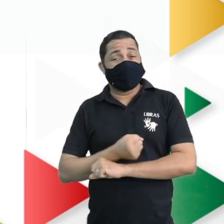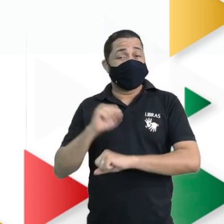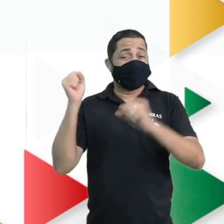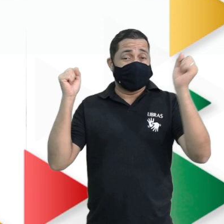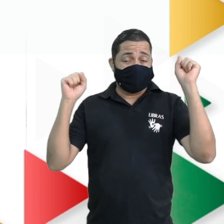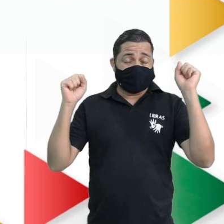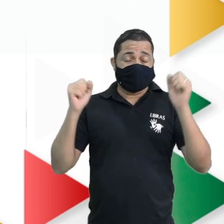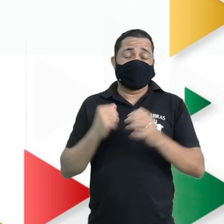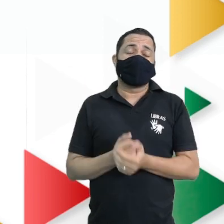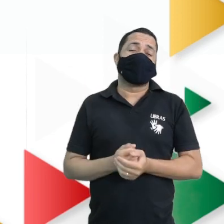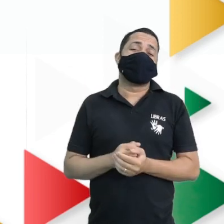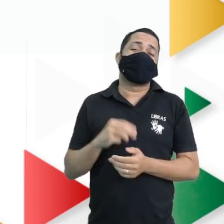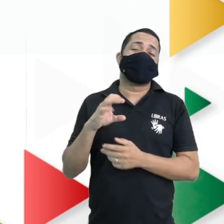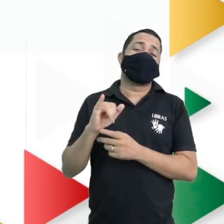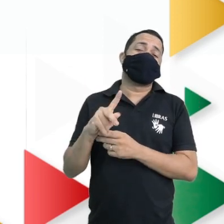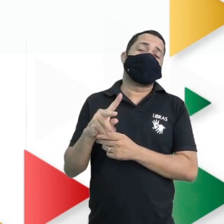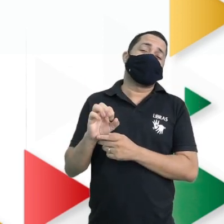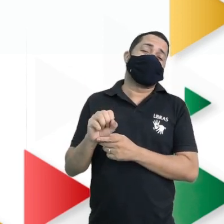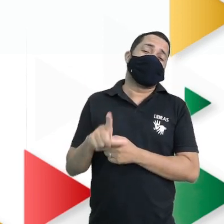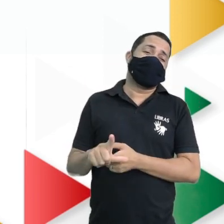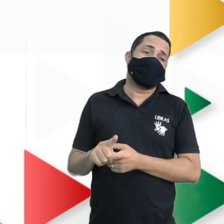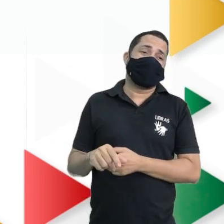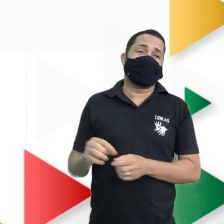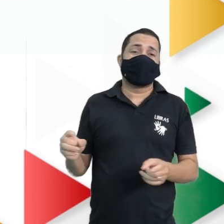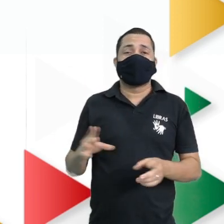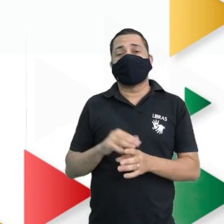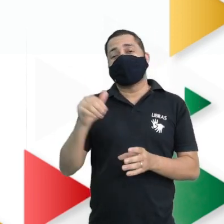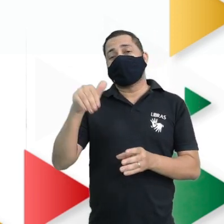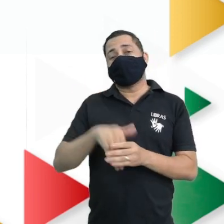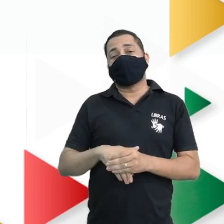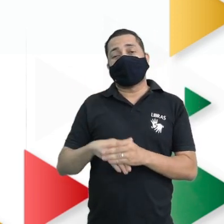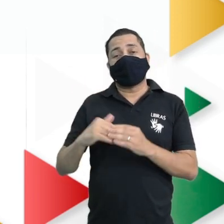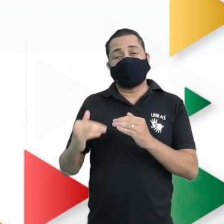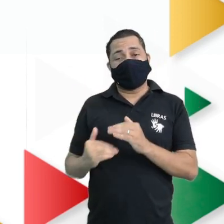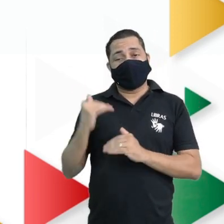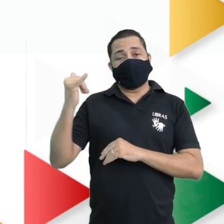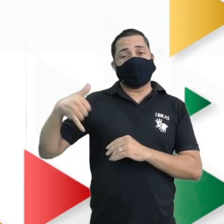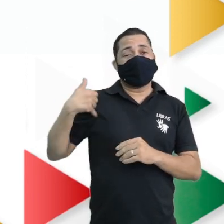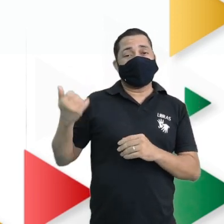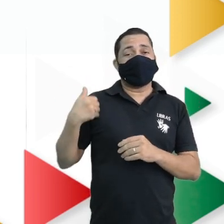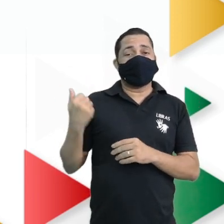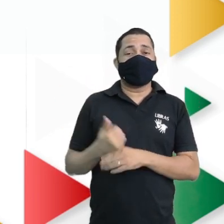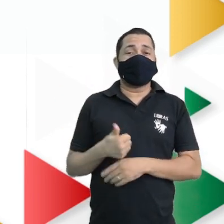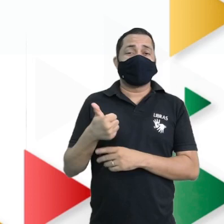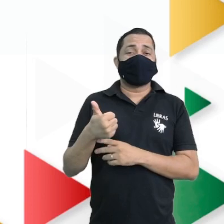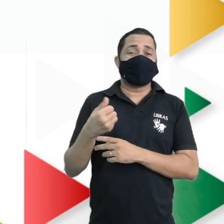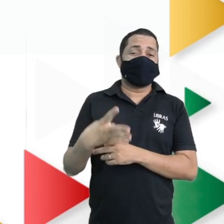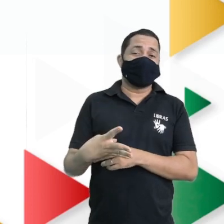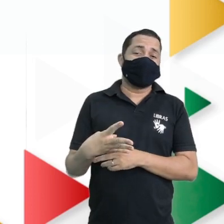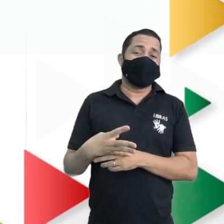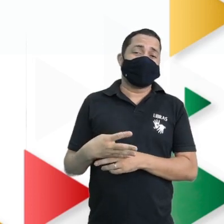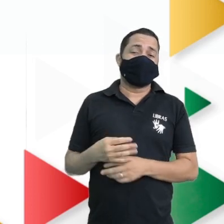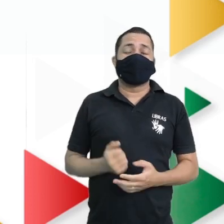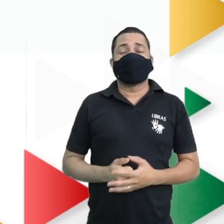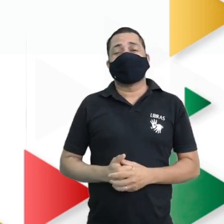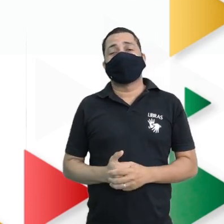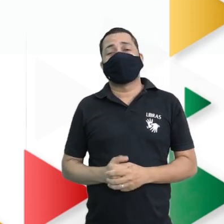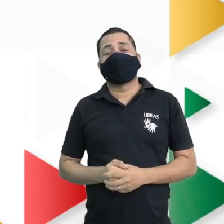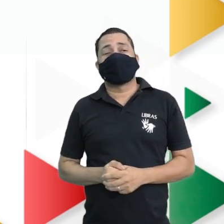civis. Termina com o golpe da maioridade que levou Dom Pedro II aos 14 anos de idade.